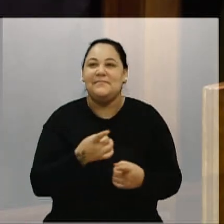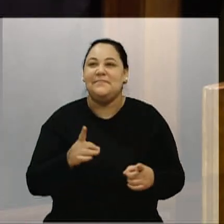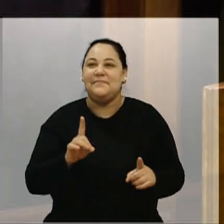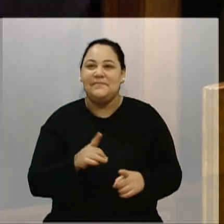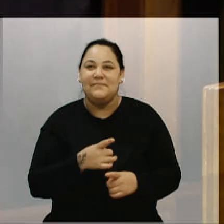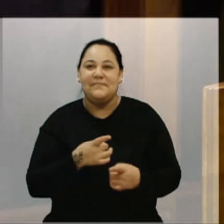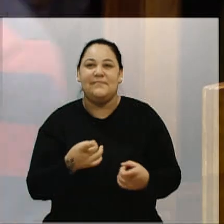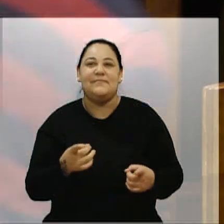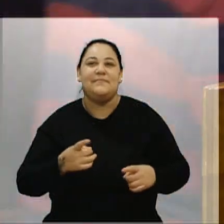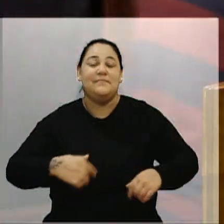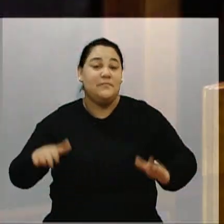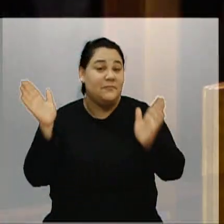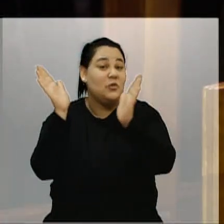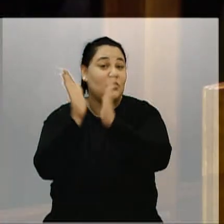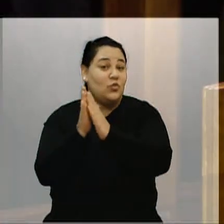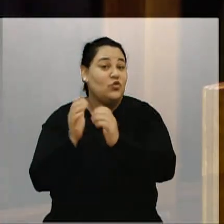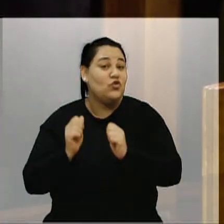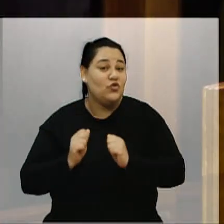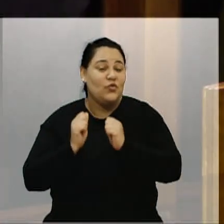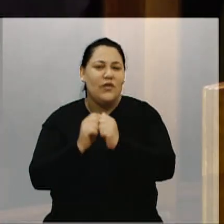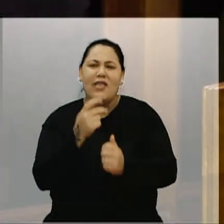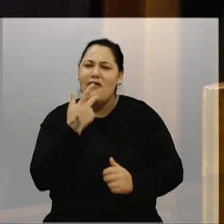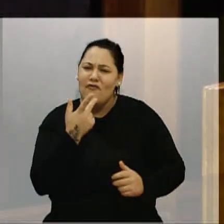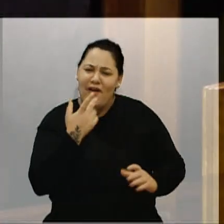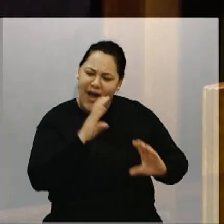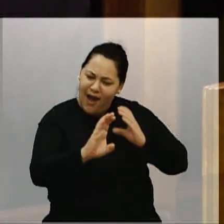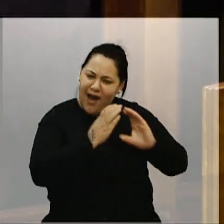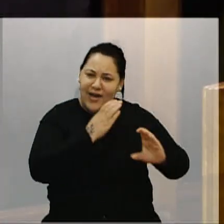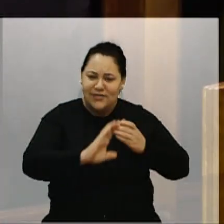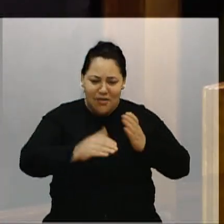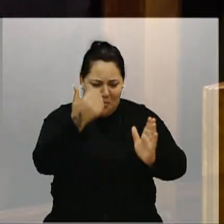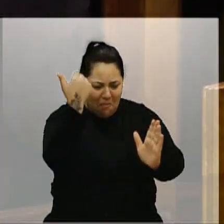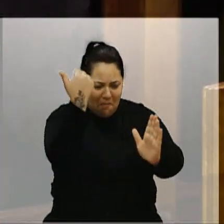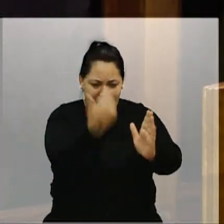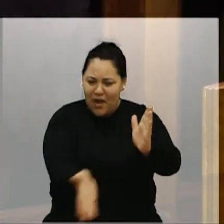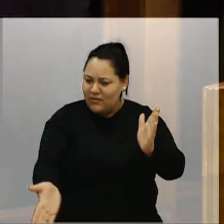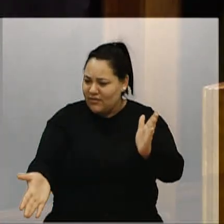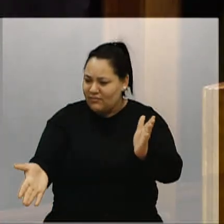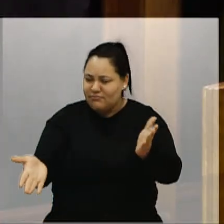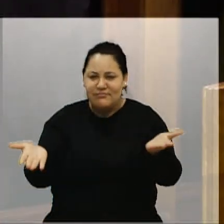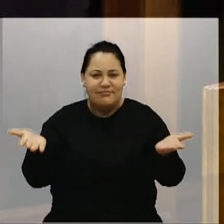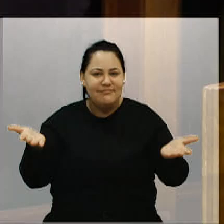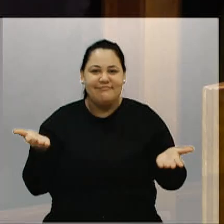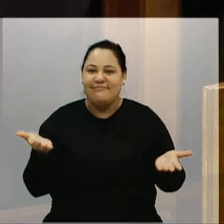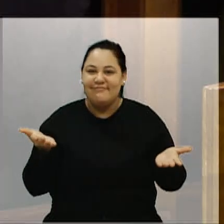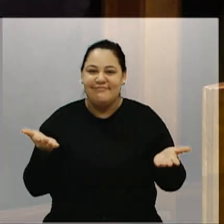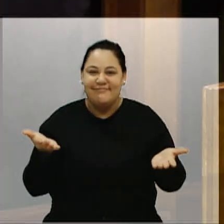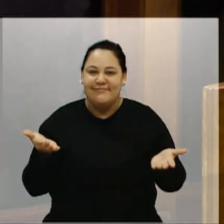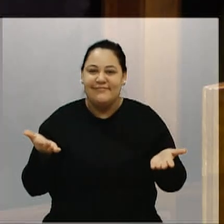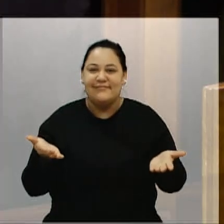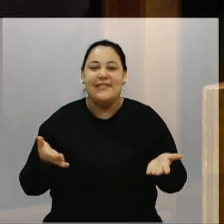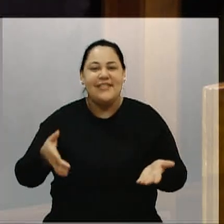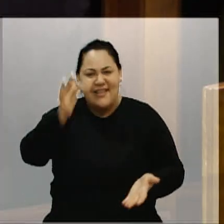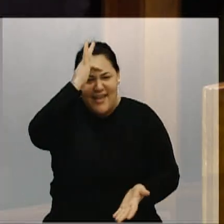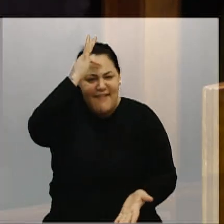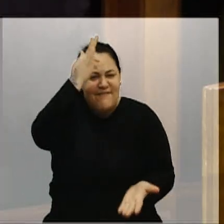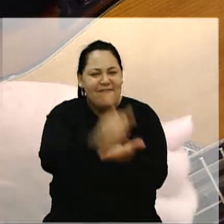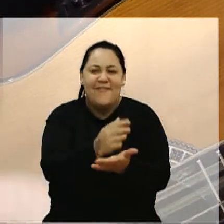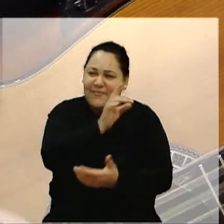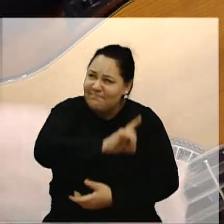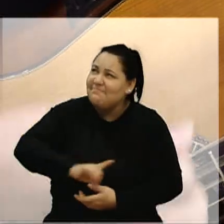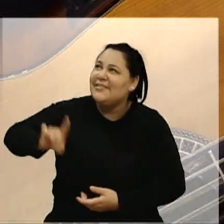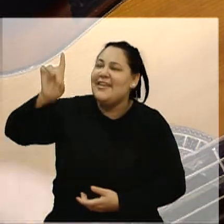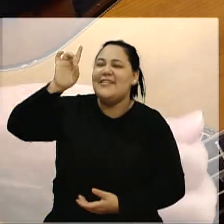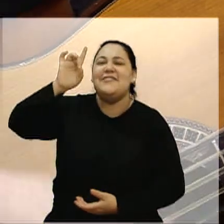não diga que a canção está perdida. Vai, Jôncio. Edson. Tenha